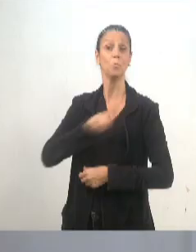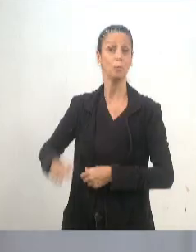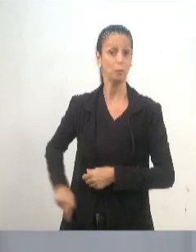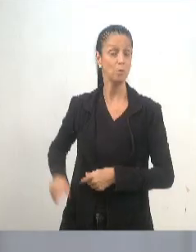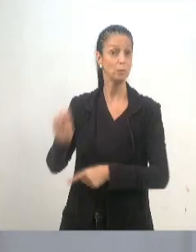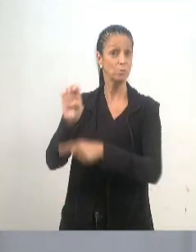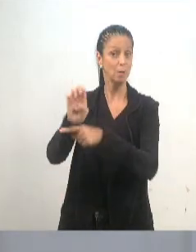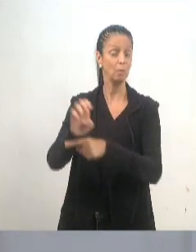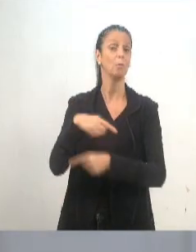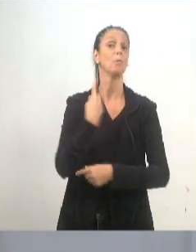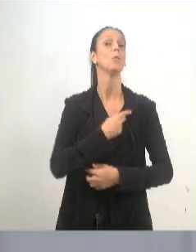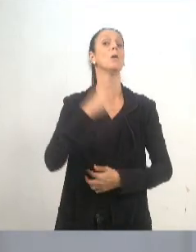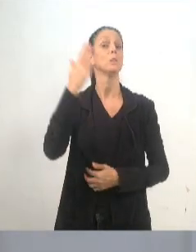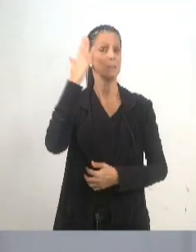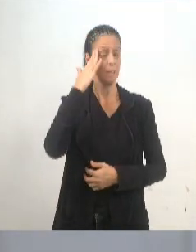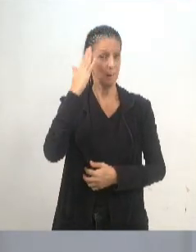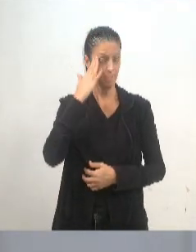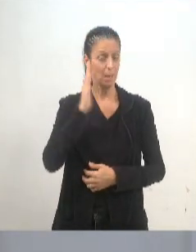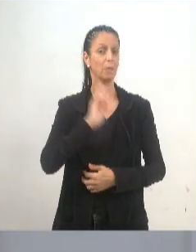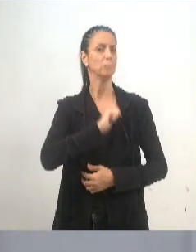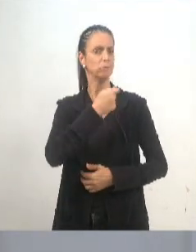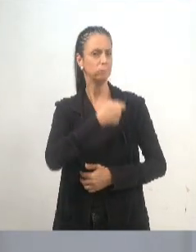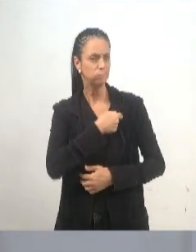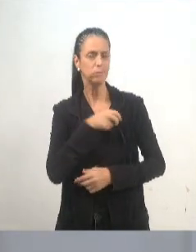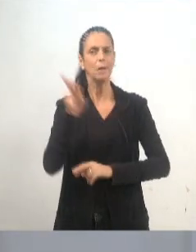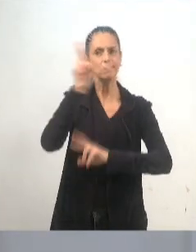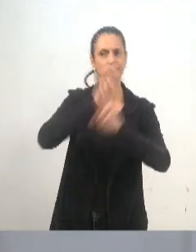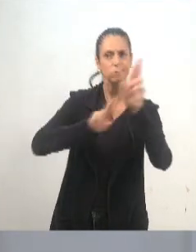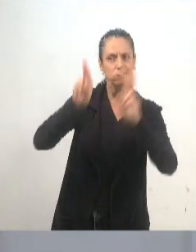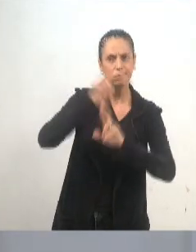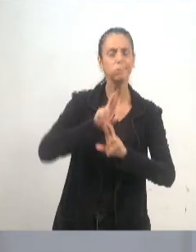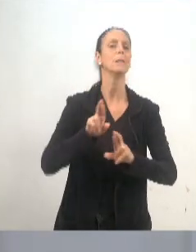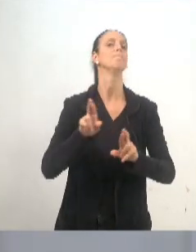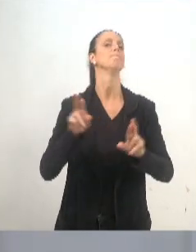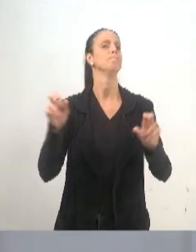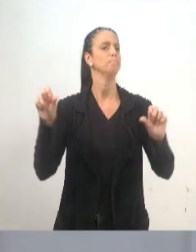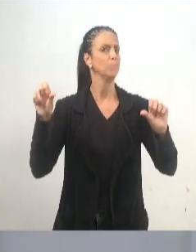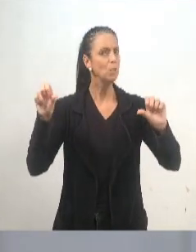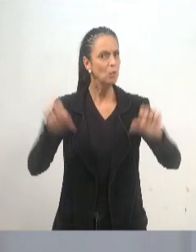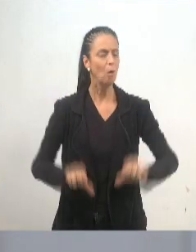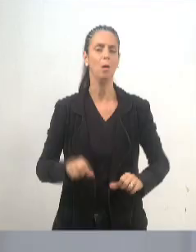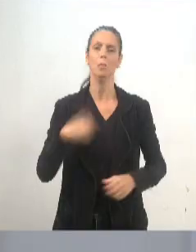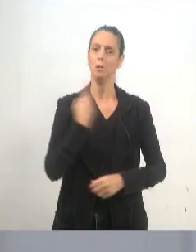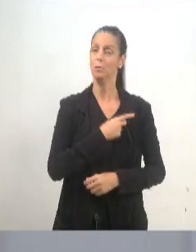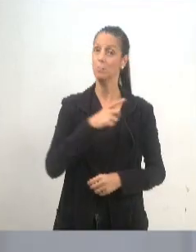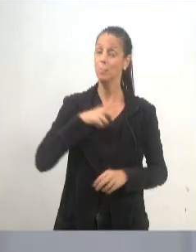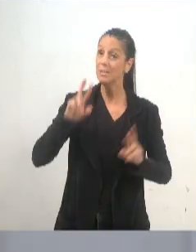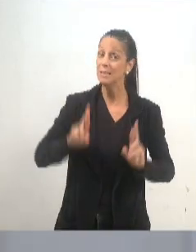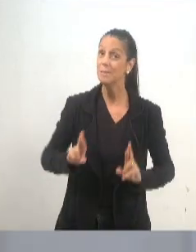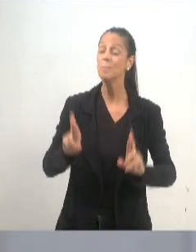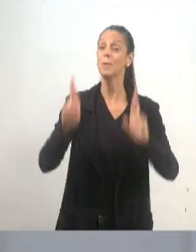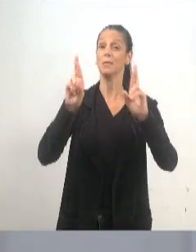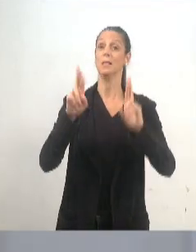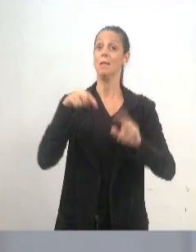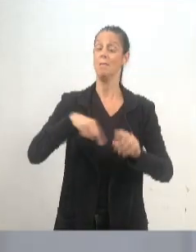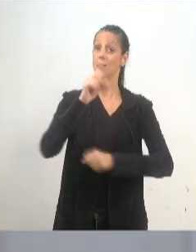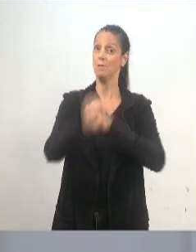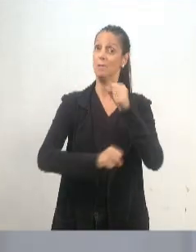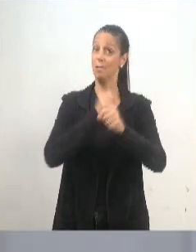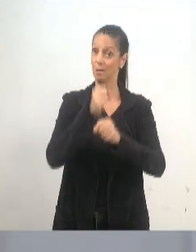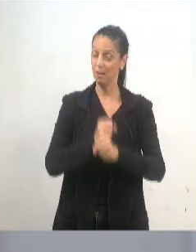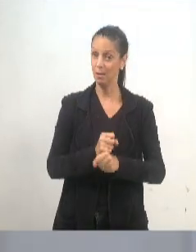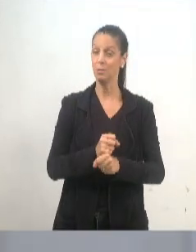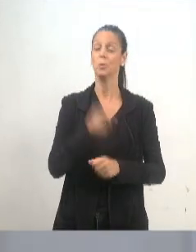sabe que a situação fiscal do nosso país se agrava e a gente tem a expectativa de que esse ano fechemos